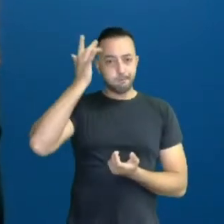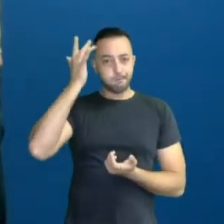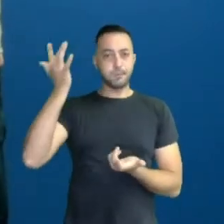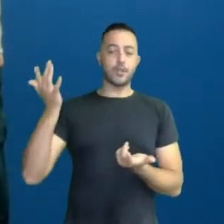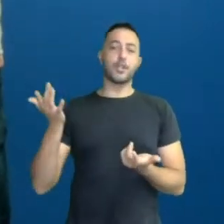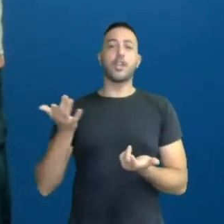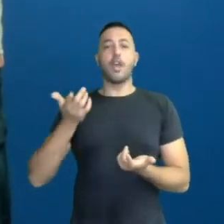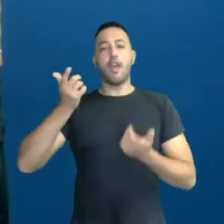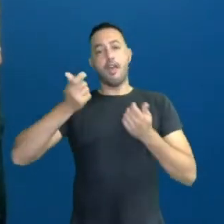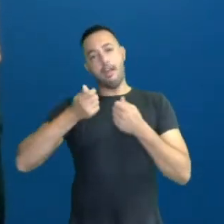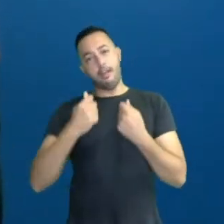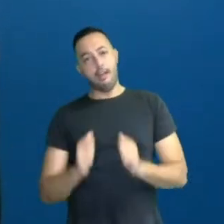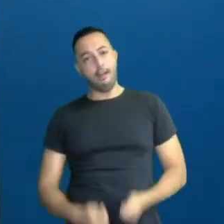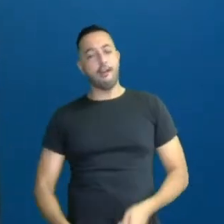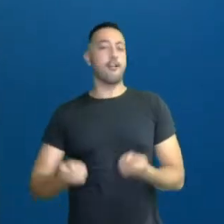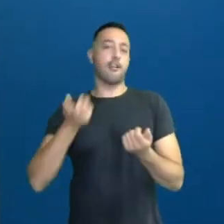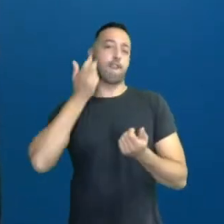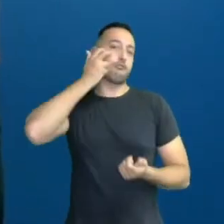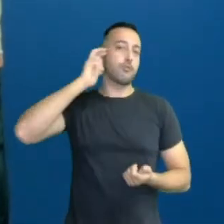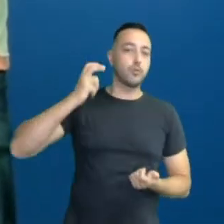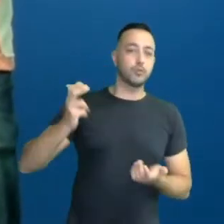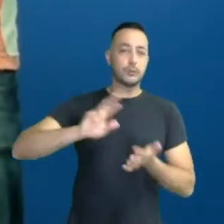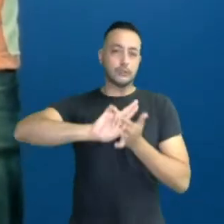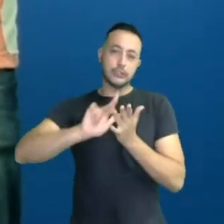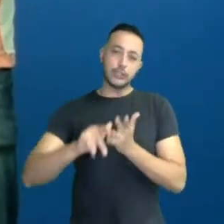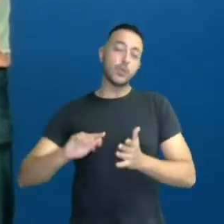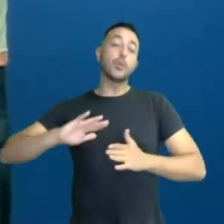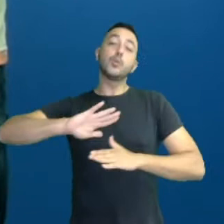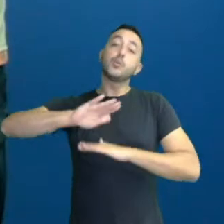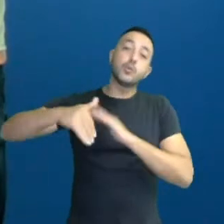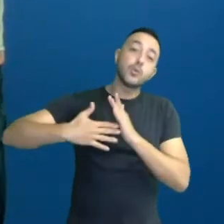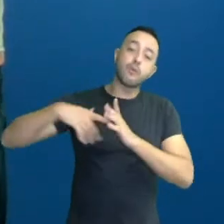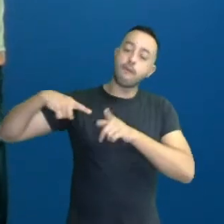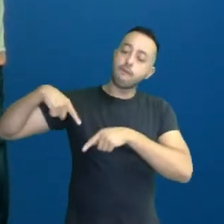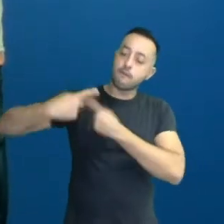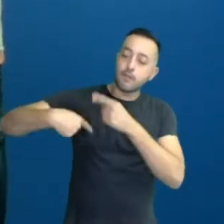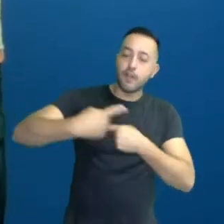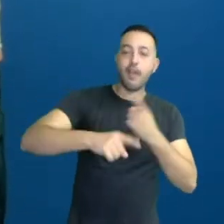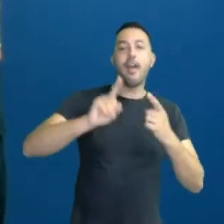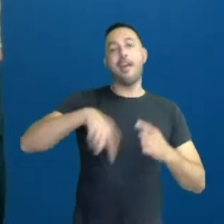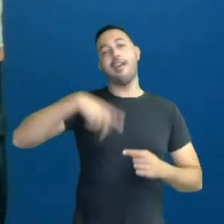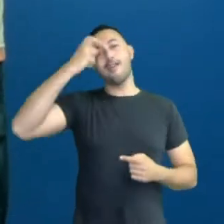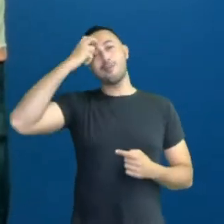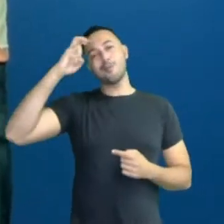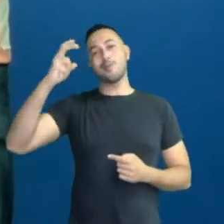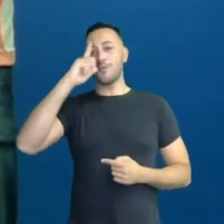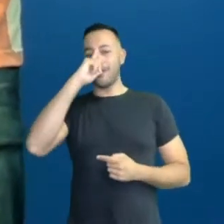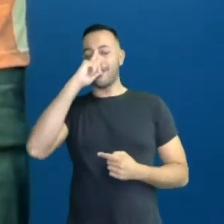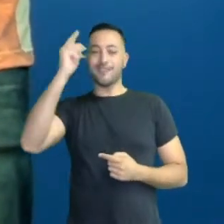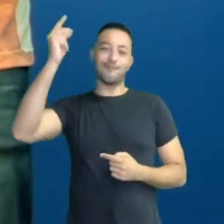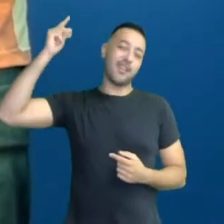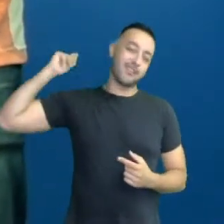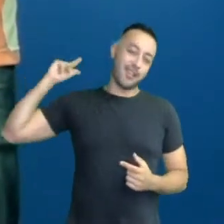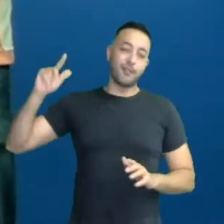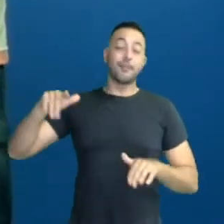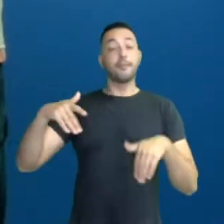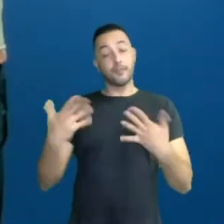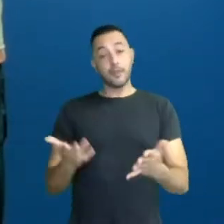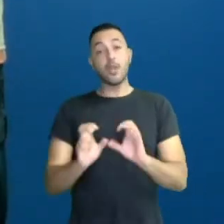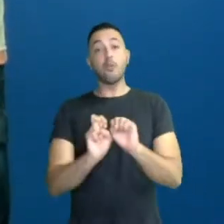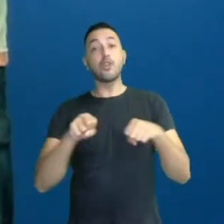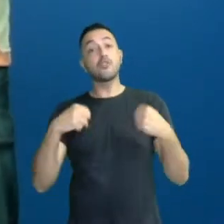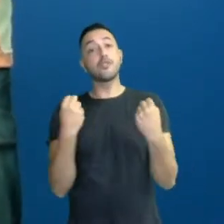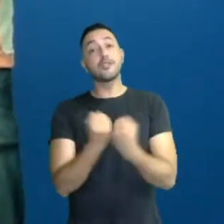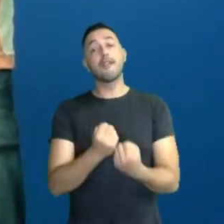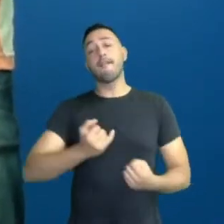intelectual, artística e cultural, nós tivemos uma grande herança da cultura grega. Então essa sociedade ela